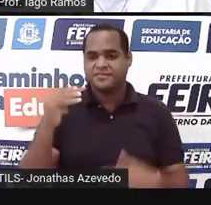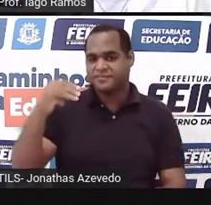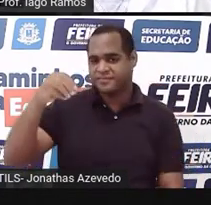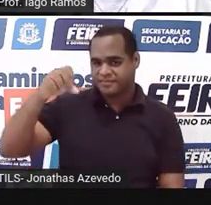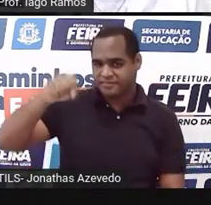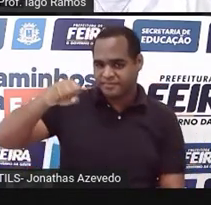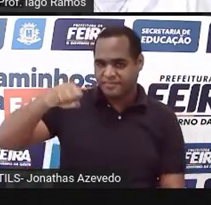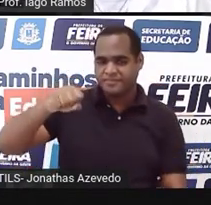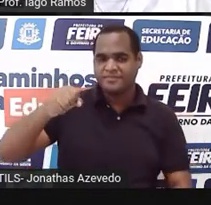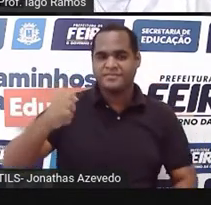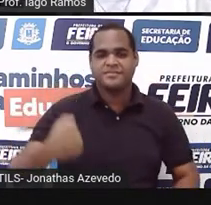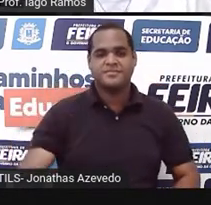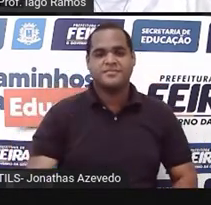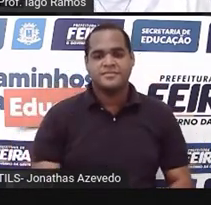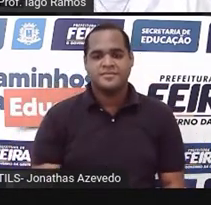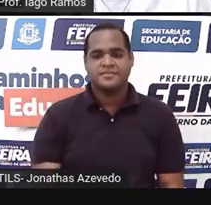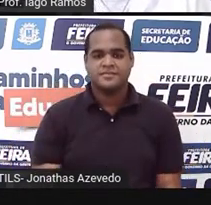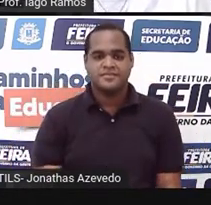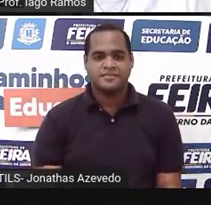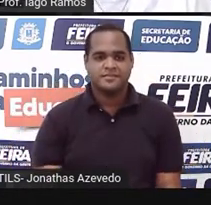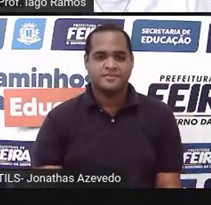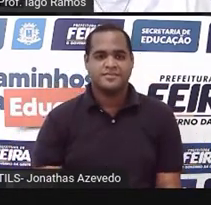30 segundos